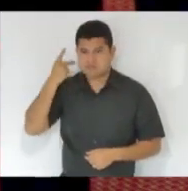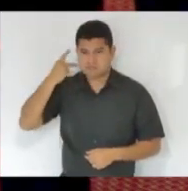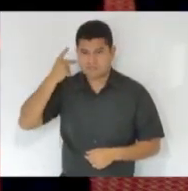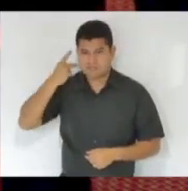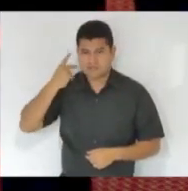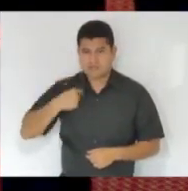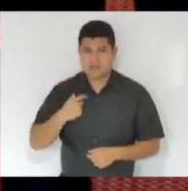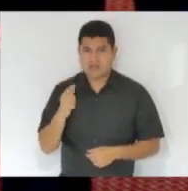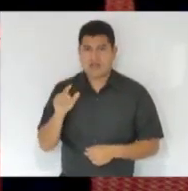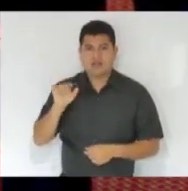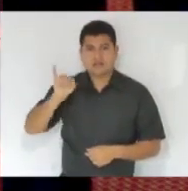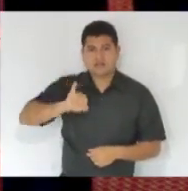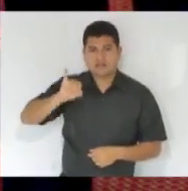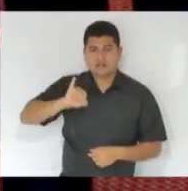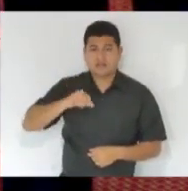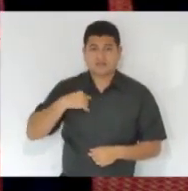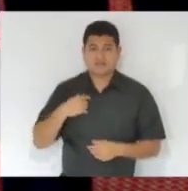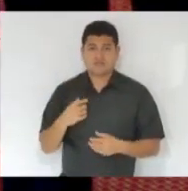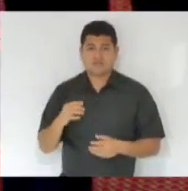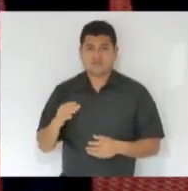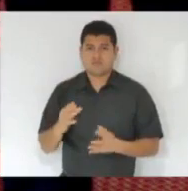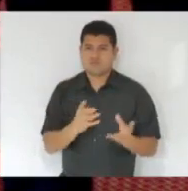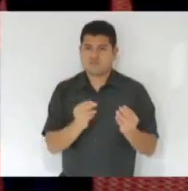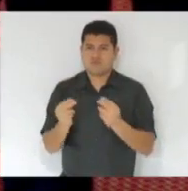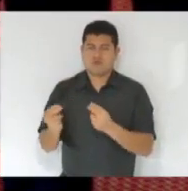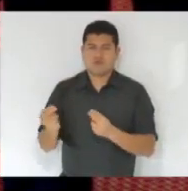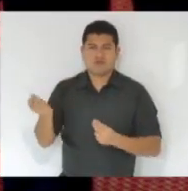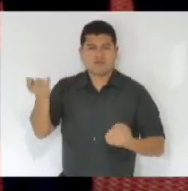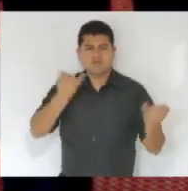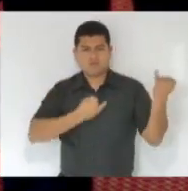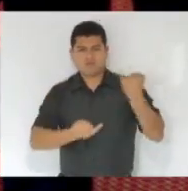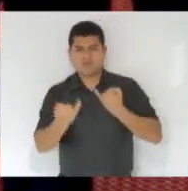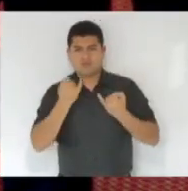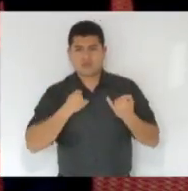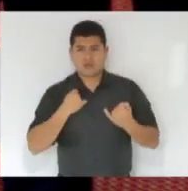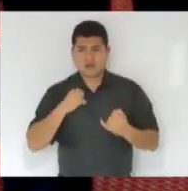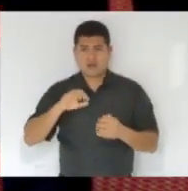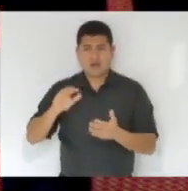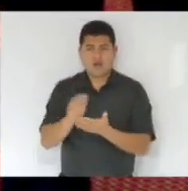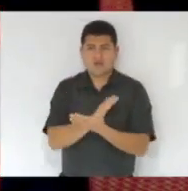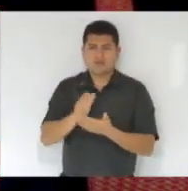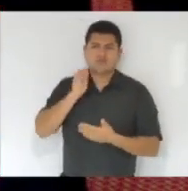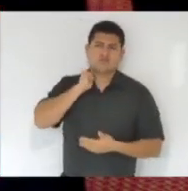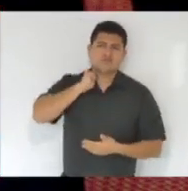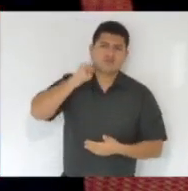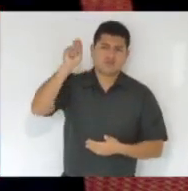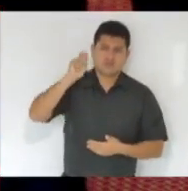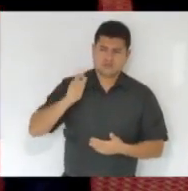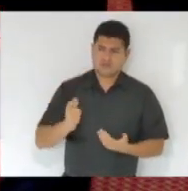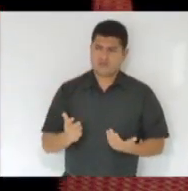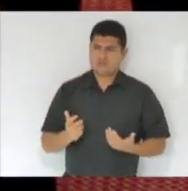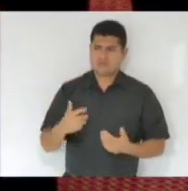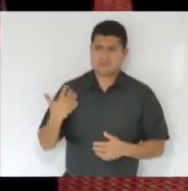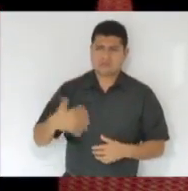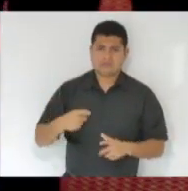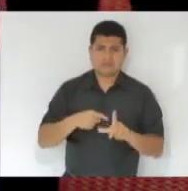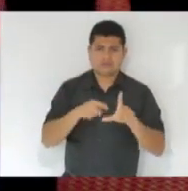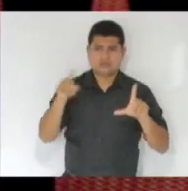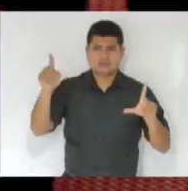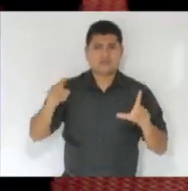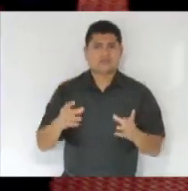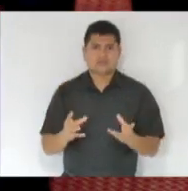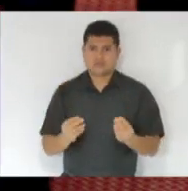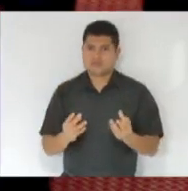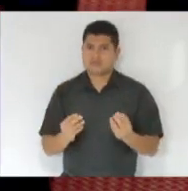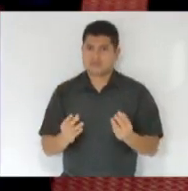ah, esse se matou, esse jogou do prédio. Existia um índice muito complicado lá. E eu fico muito feliz,